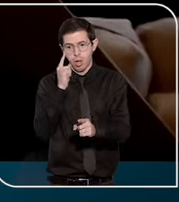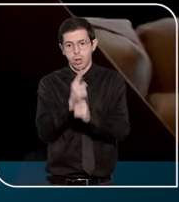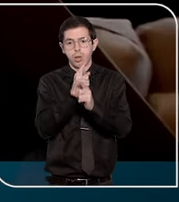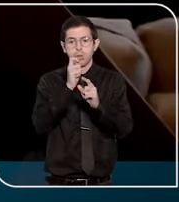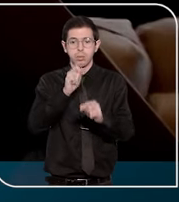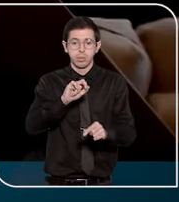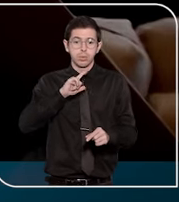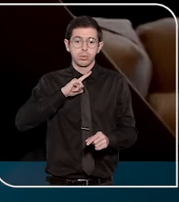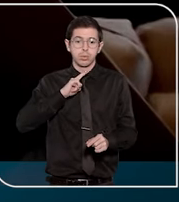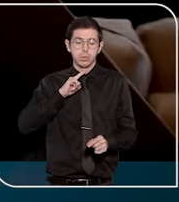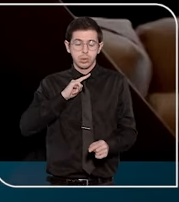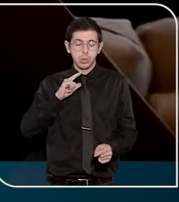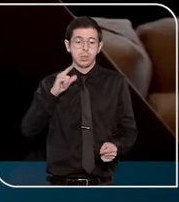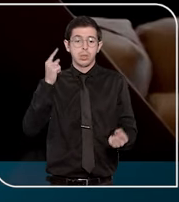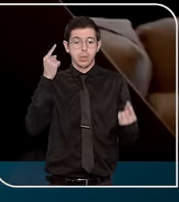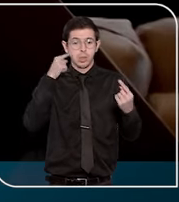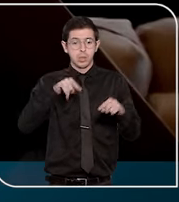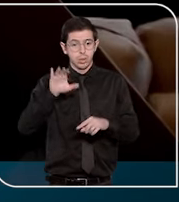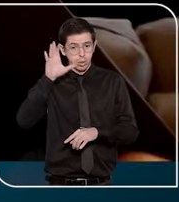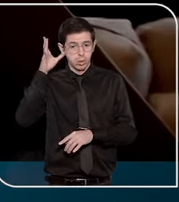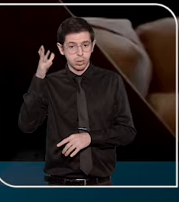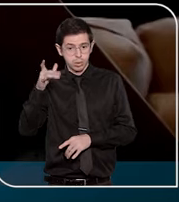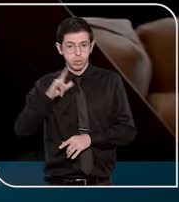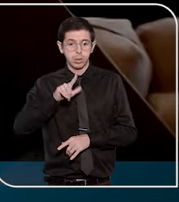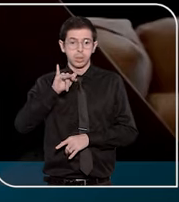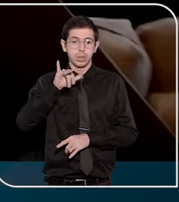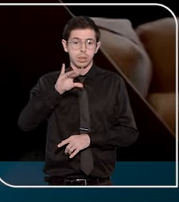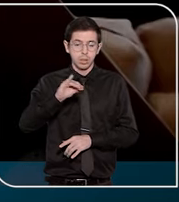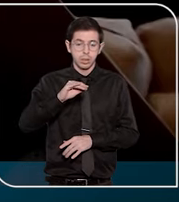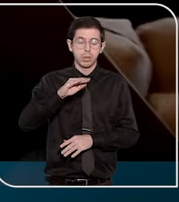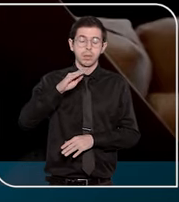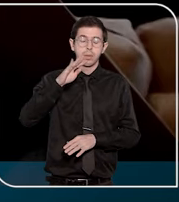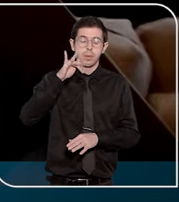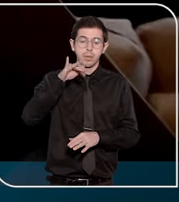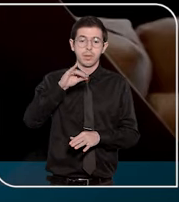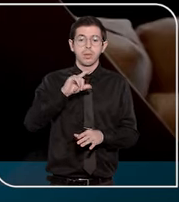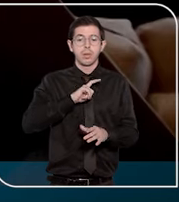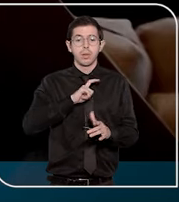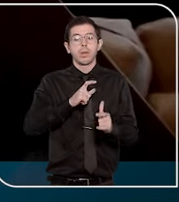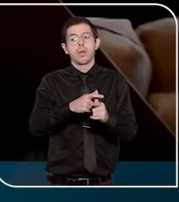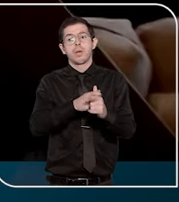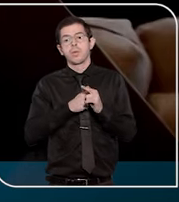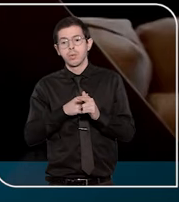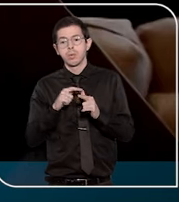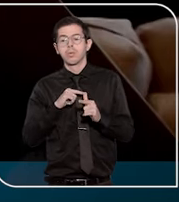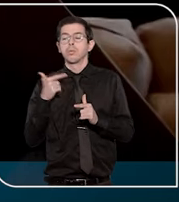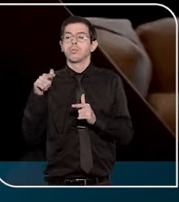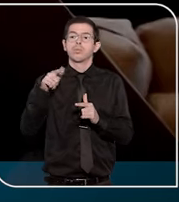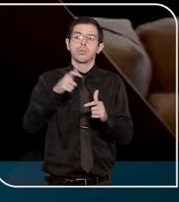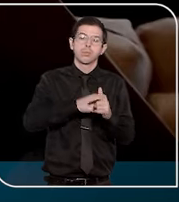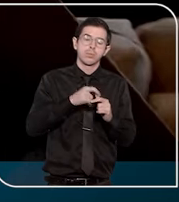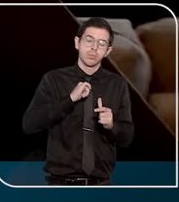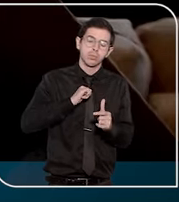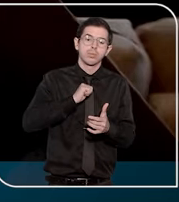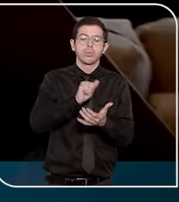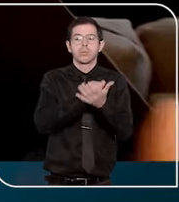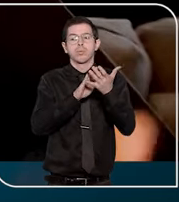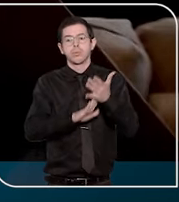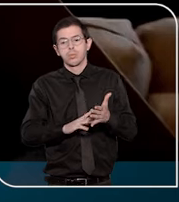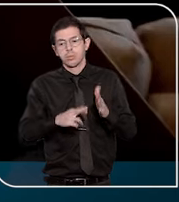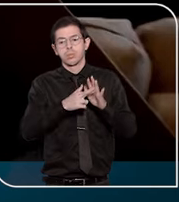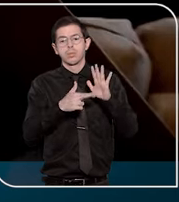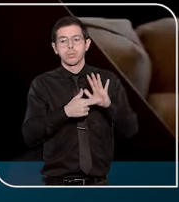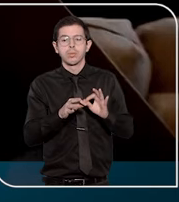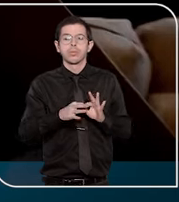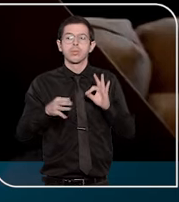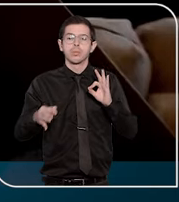condenação por litigância de má-fé, com aplicação de multa, sem prejuízo de algumas outras multas que são previstas, como embargo de declaração protelatórios, tem